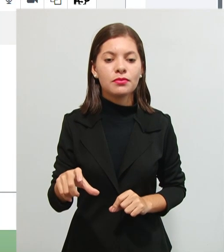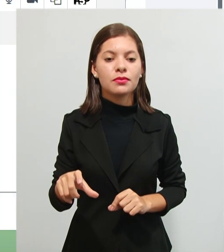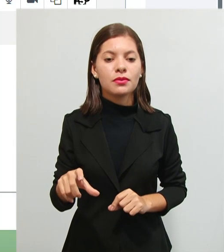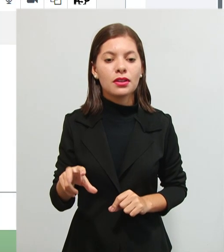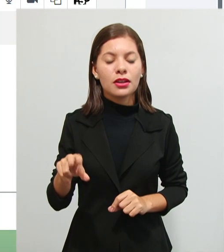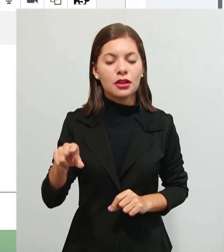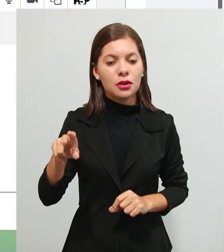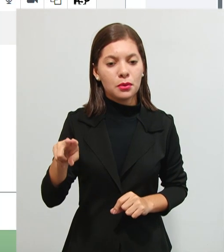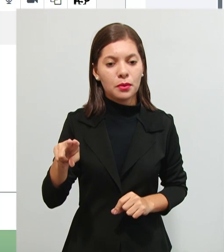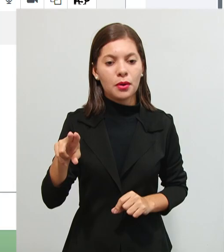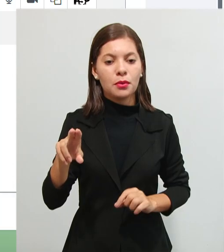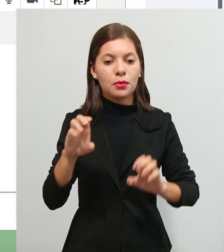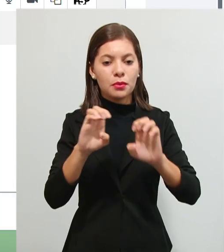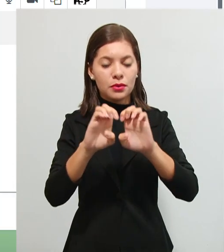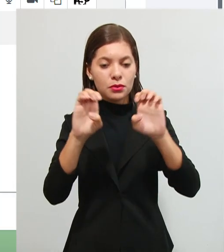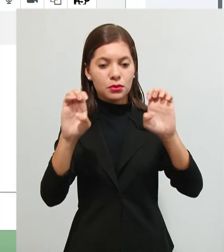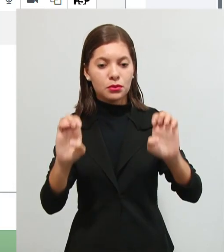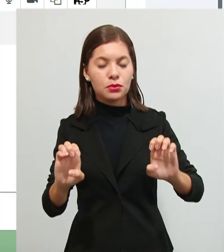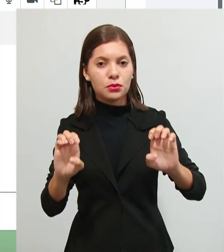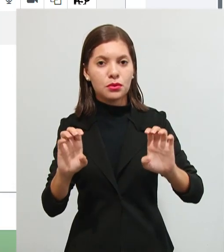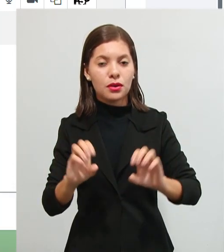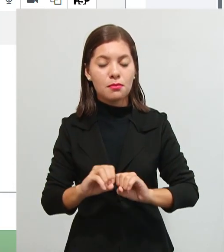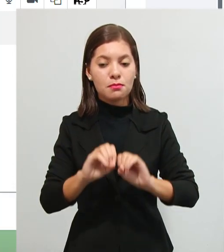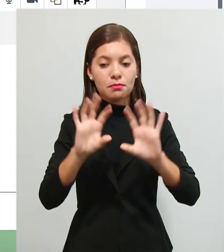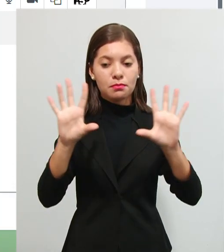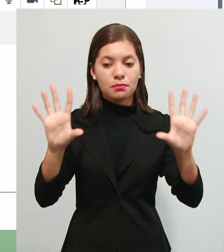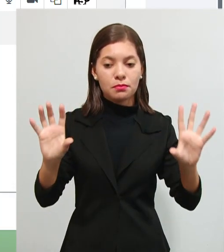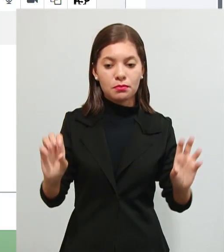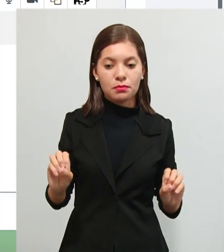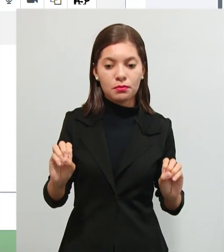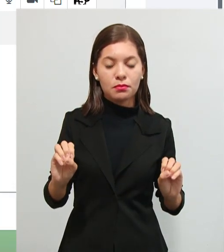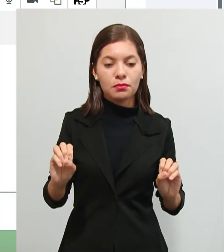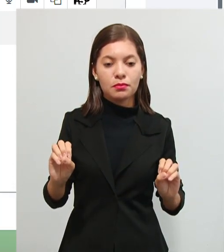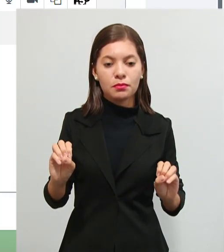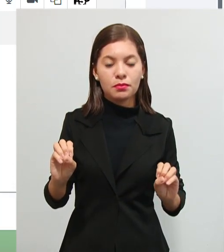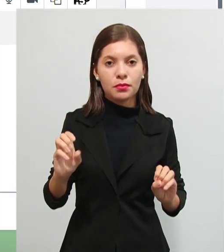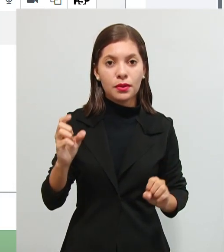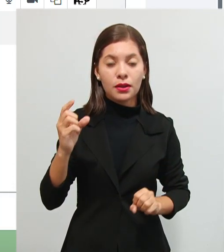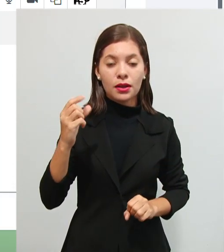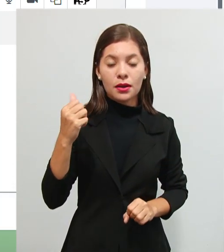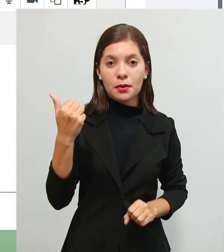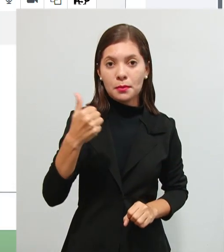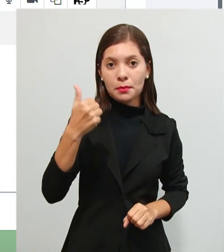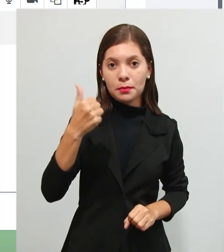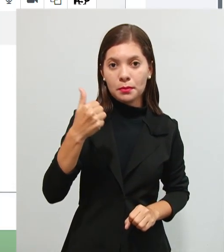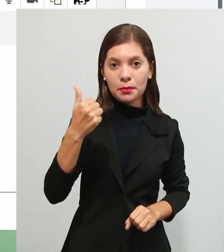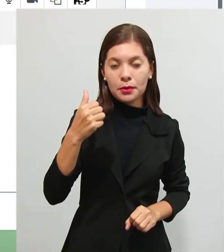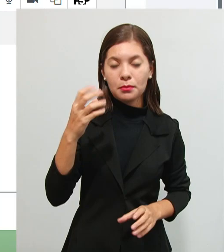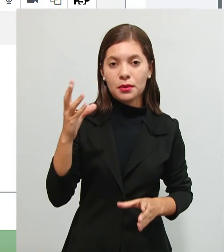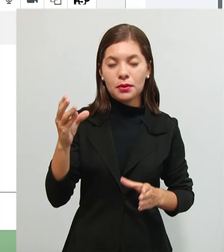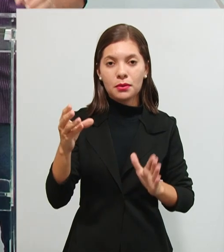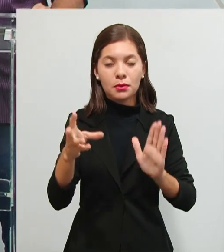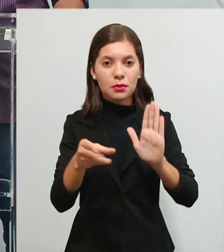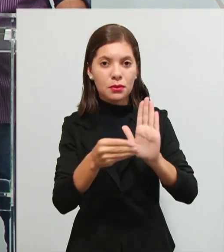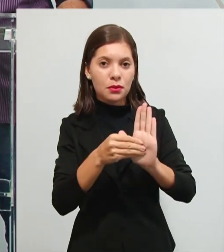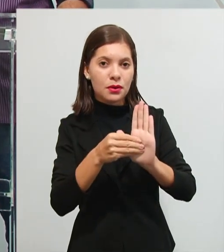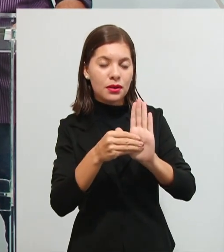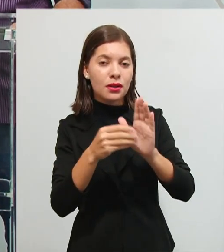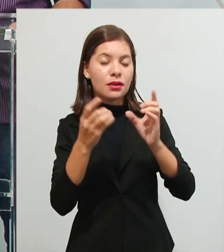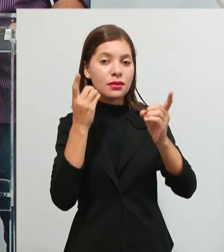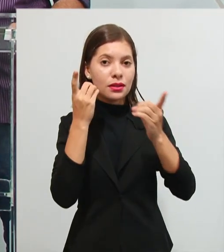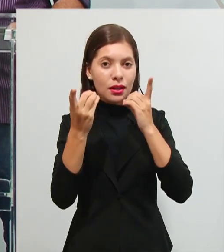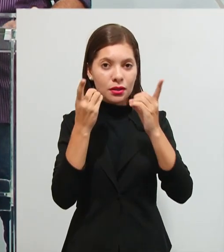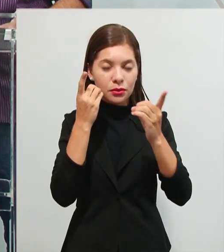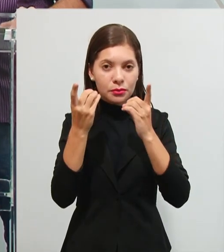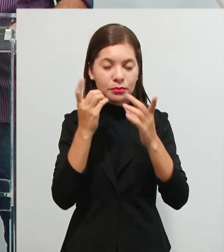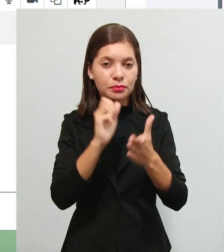estrutura é muito parecida, já que o Moodle é modular. Primeiro eu vou inserir o dado daquela atividade. Então aqui